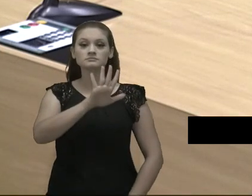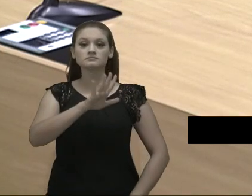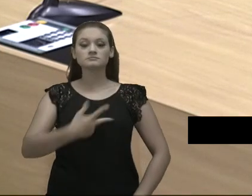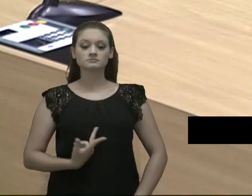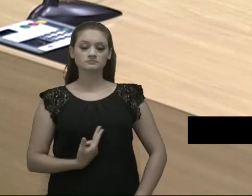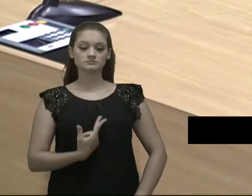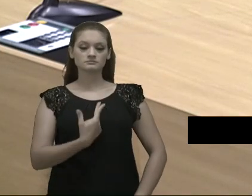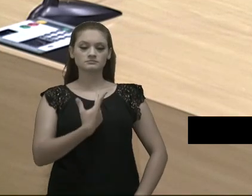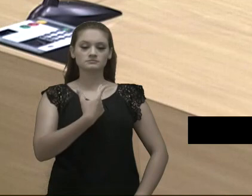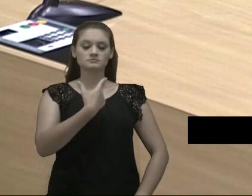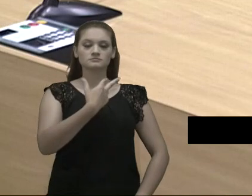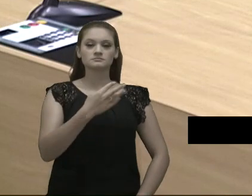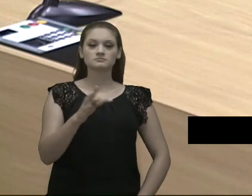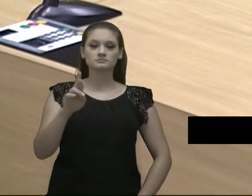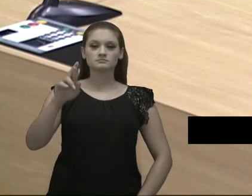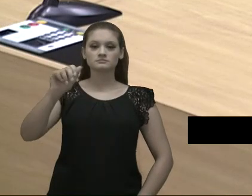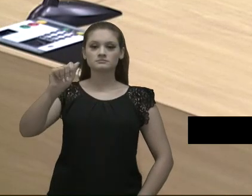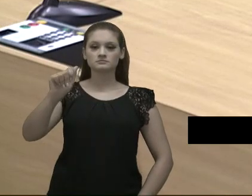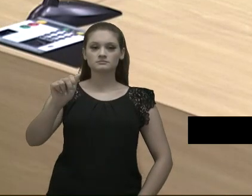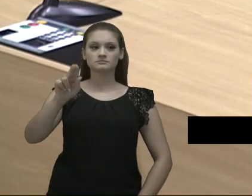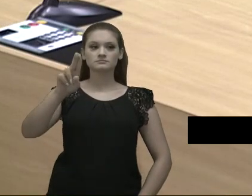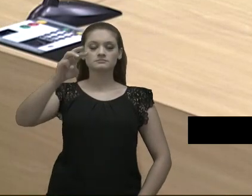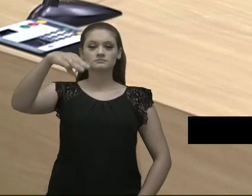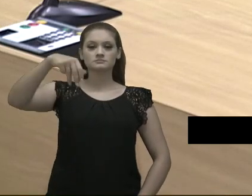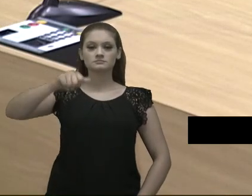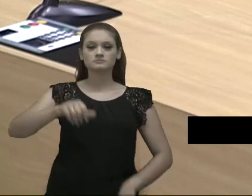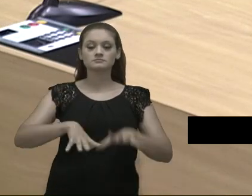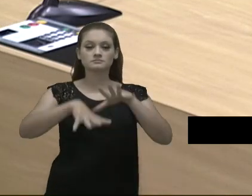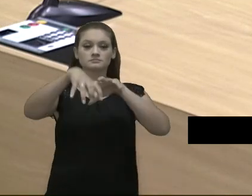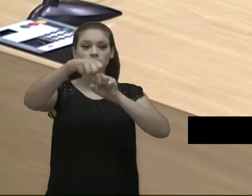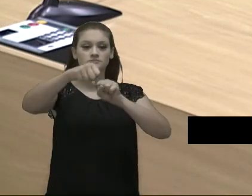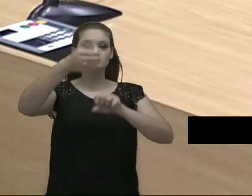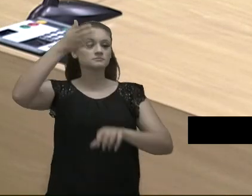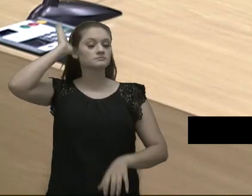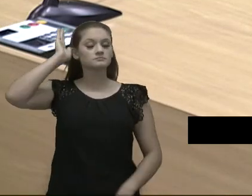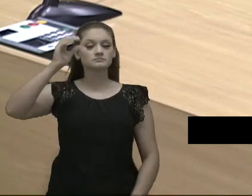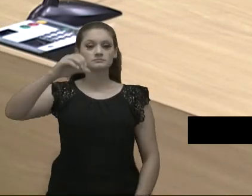cirurgia do trauma. Eu sou formado em Taubaté no ano de